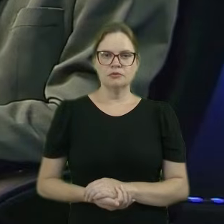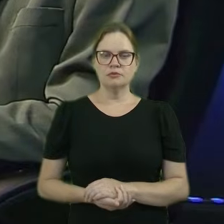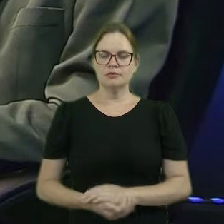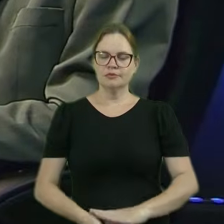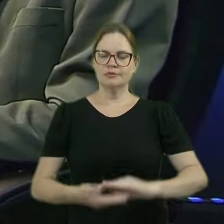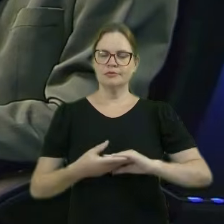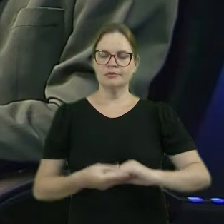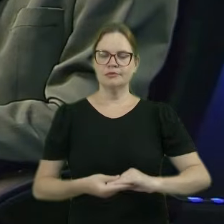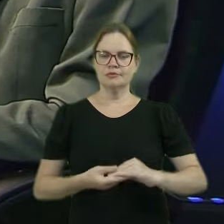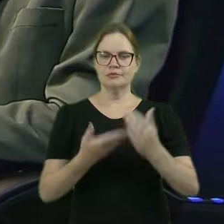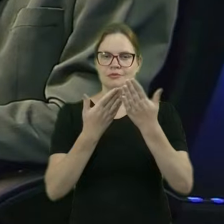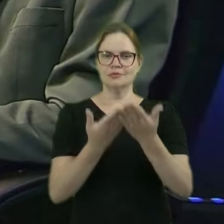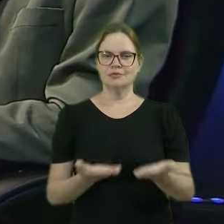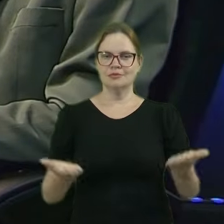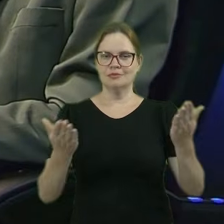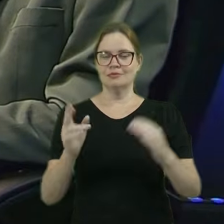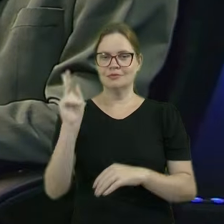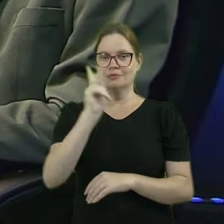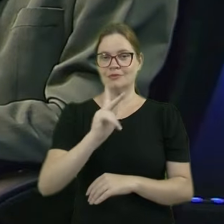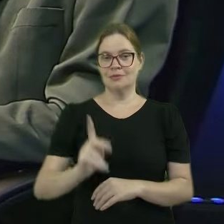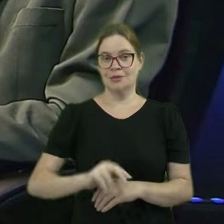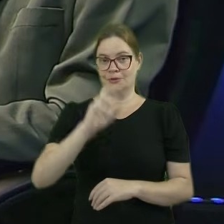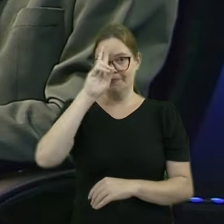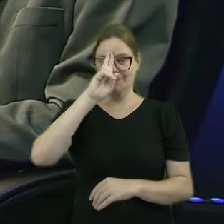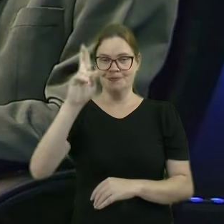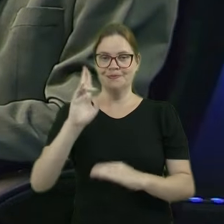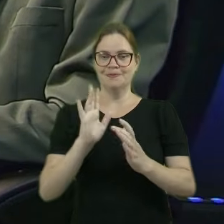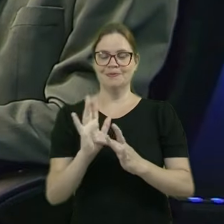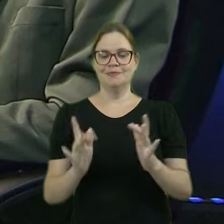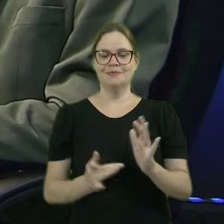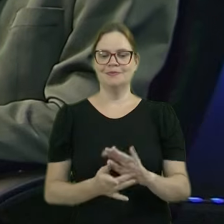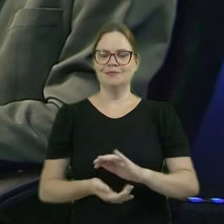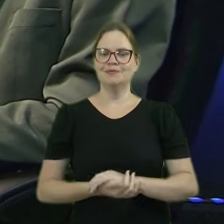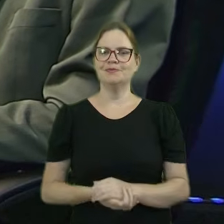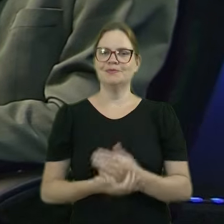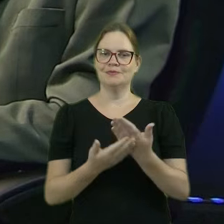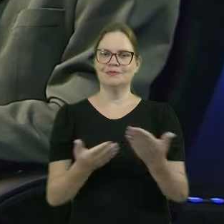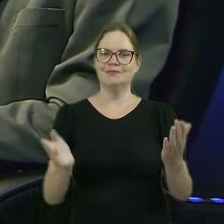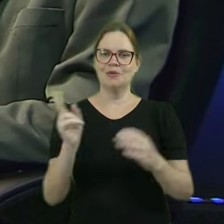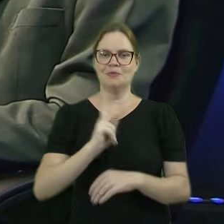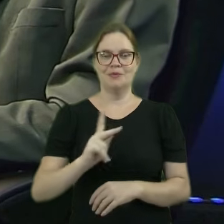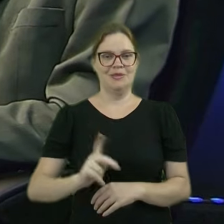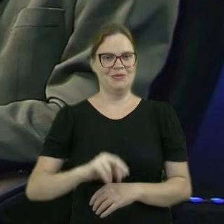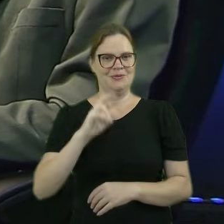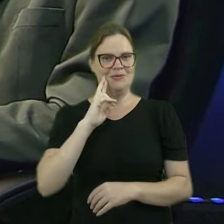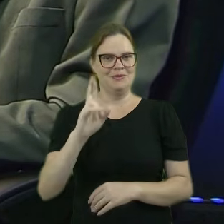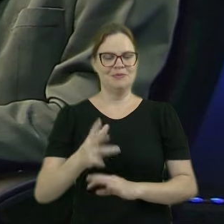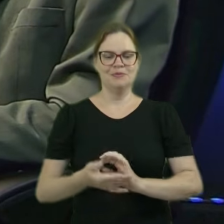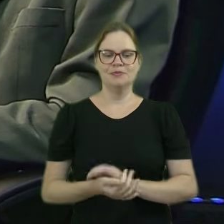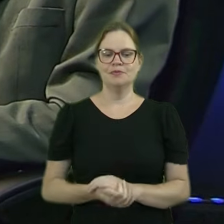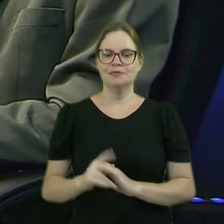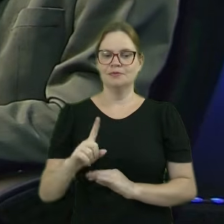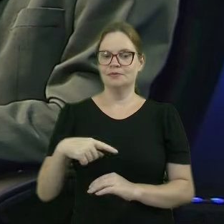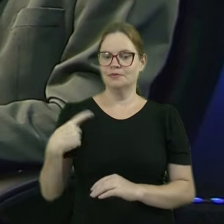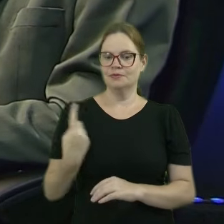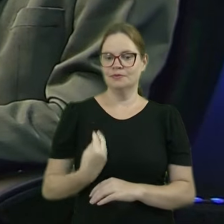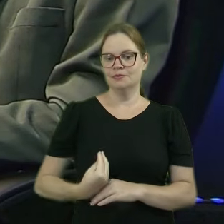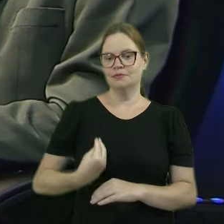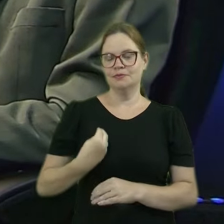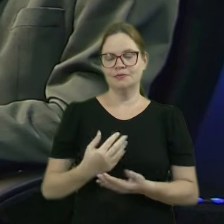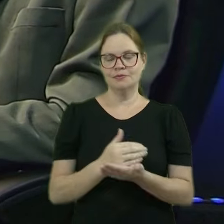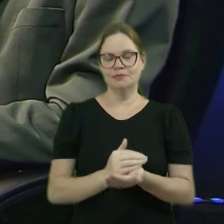Nós saudamos a todos com a paz do Senhor Jesus. Paz do Senhor. Pai do Senhor. Pai do Senhor. Estamos aqui para